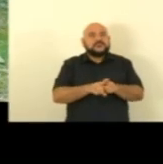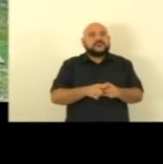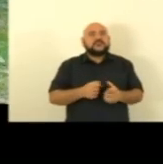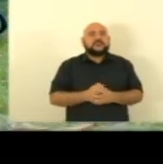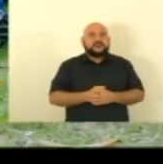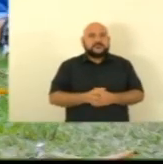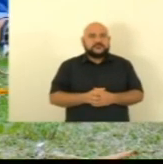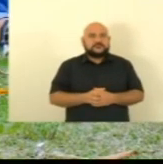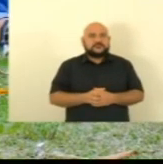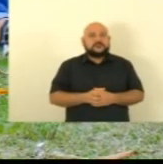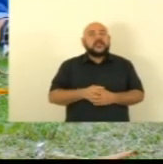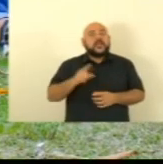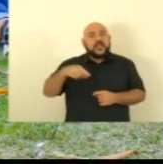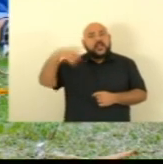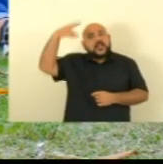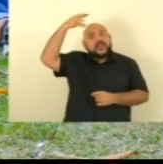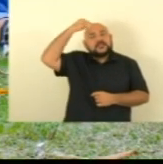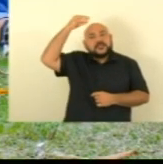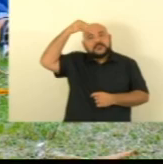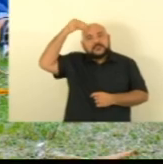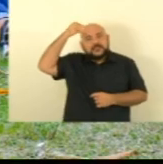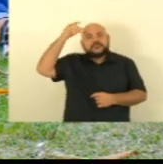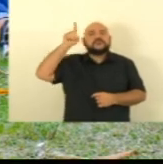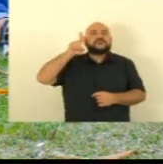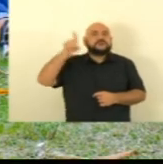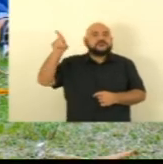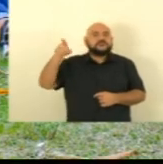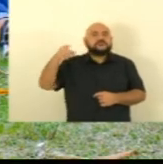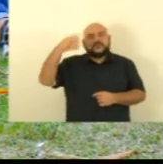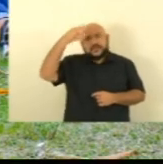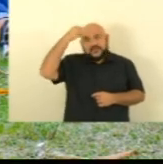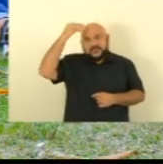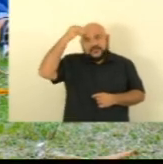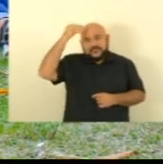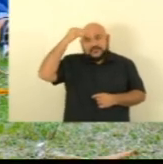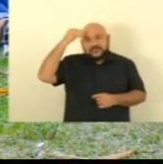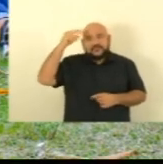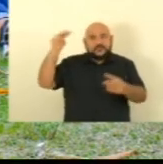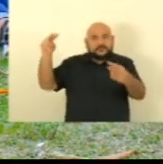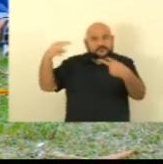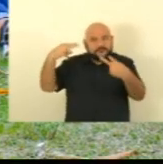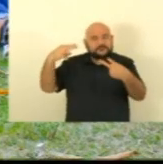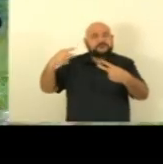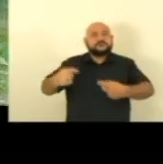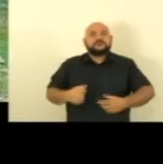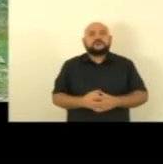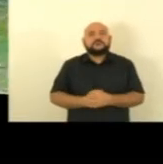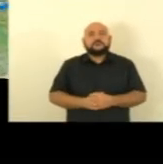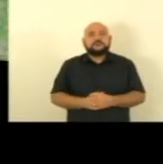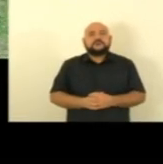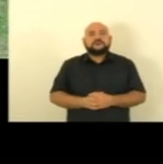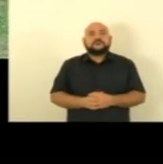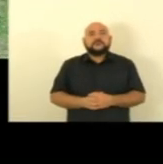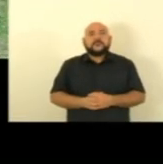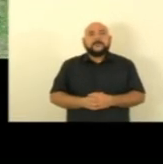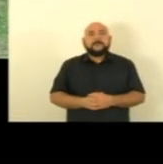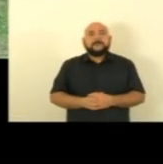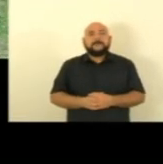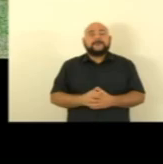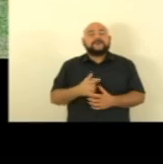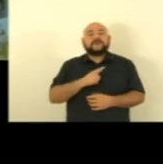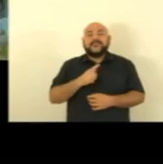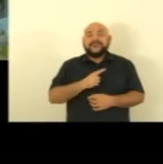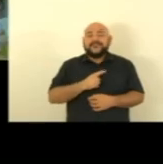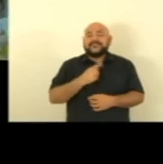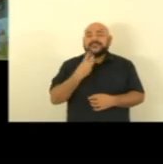Casagrande, repito, Renato Casagrande, há três